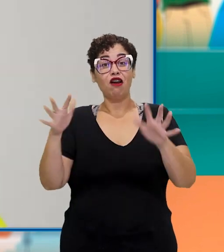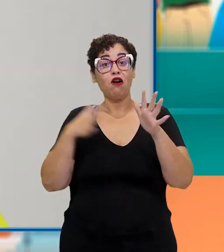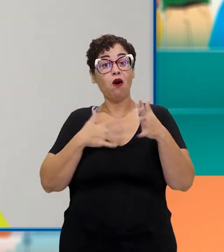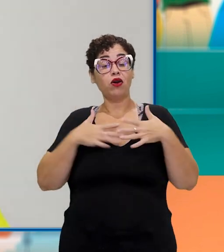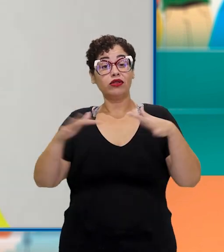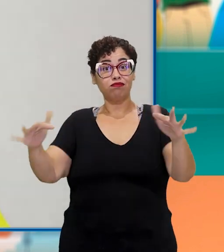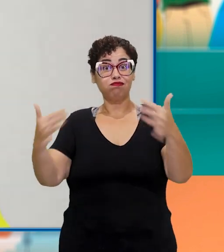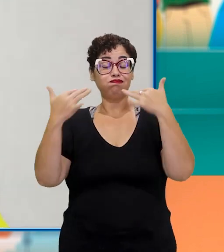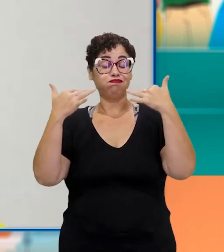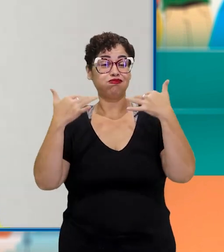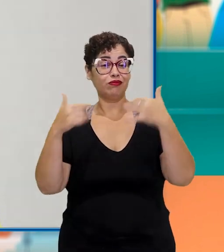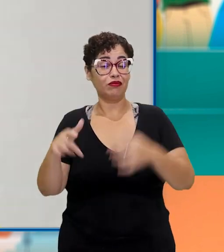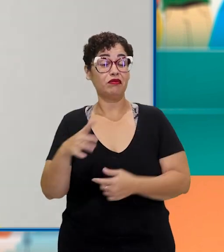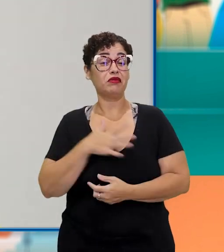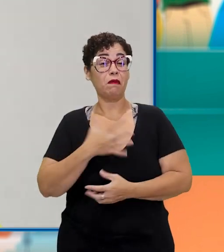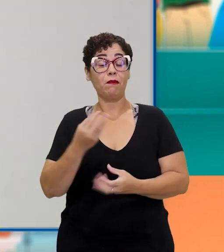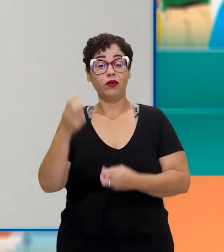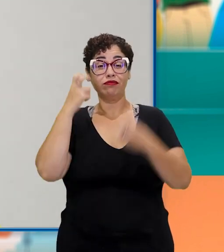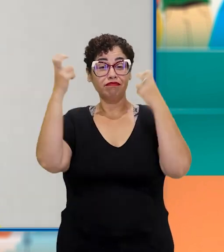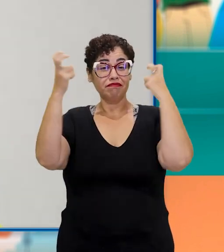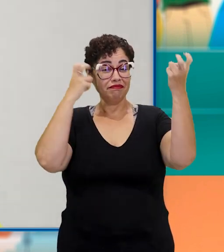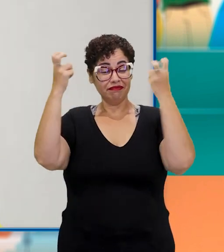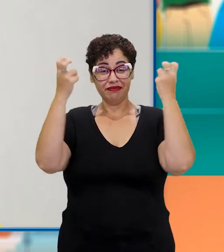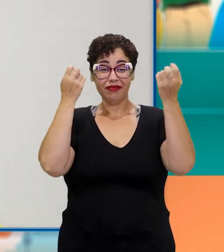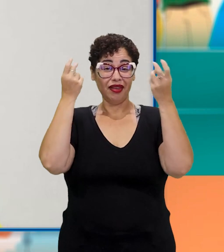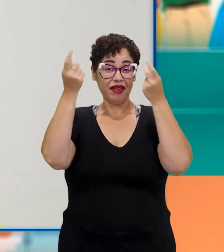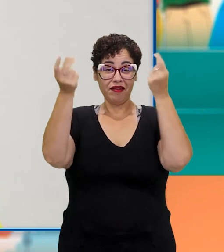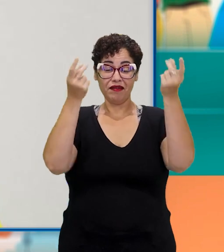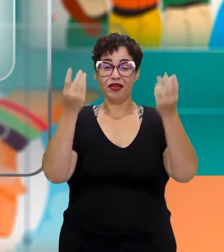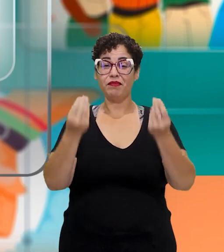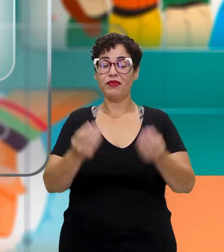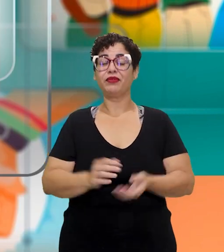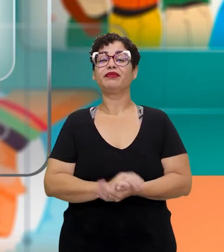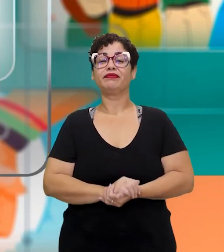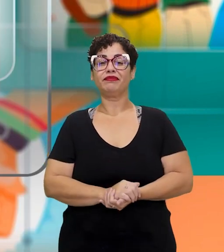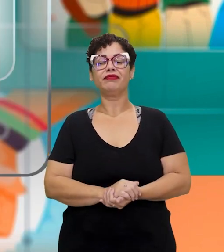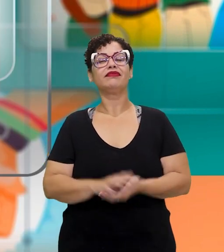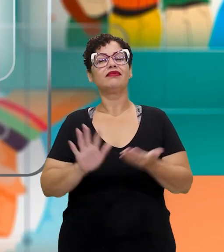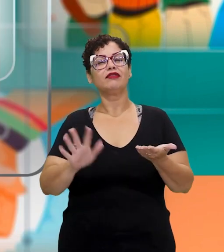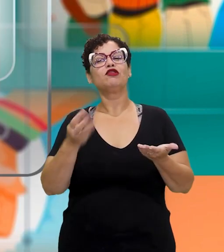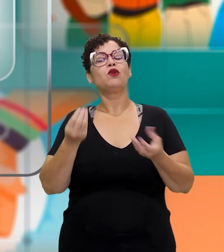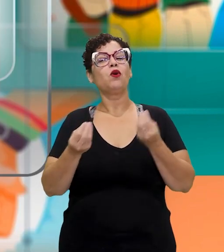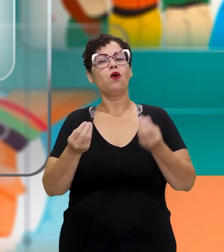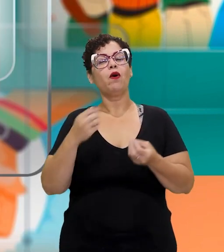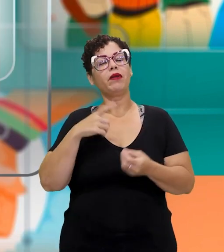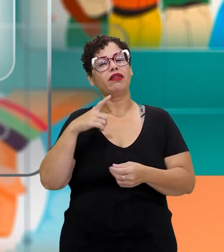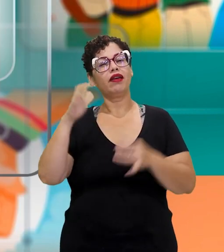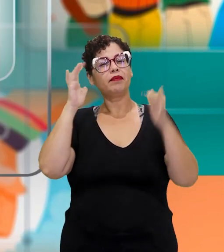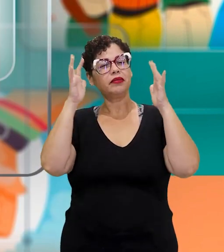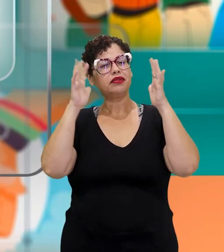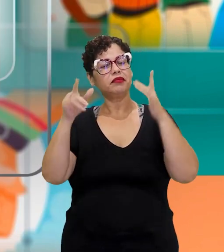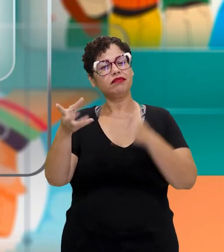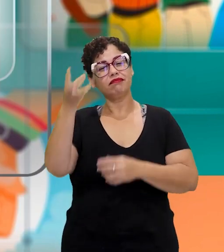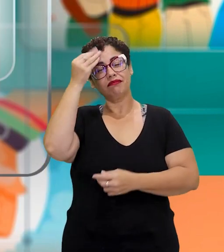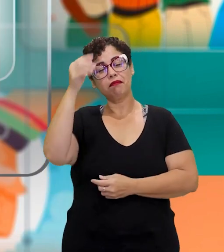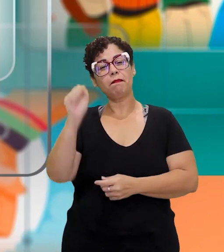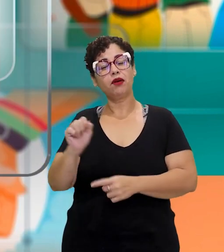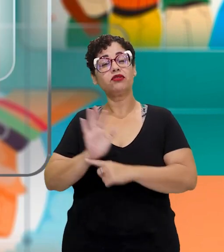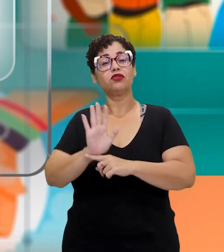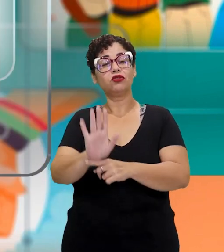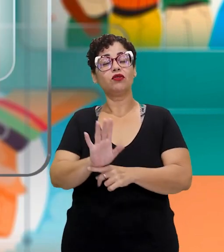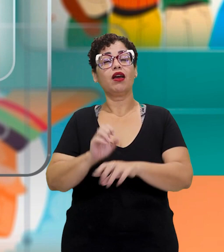ser o centro das atenções e são extremamente criativos. Fran, e como a compreensão dos temperamentos